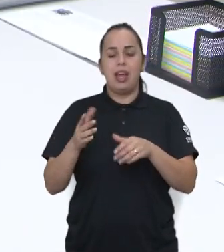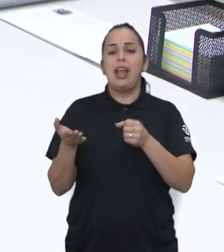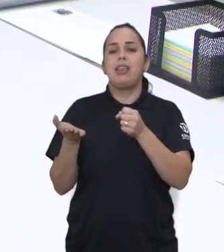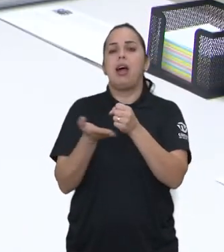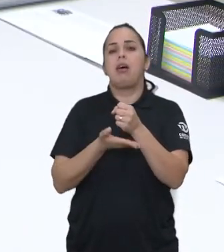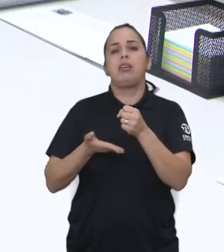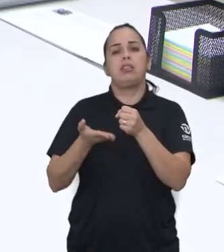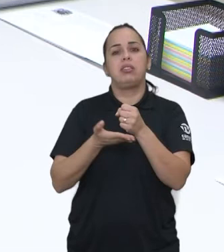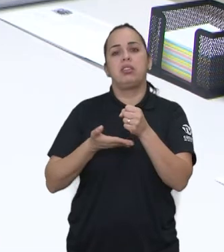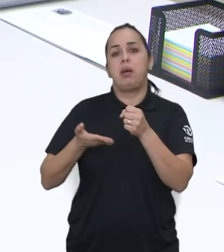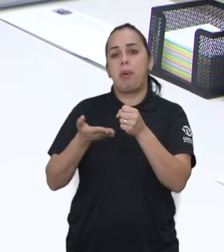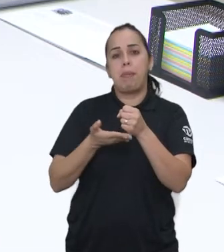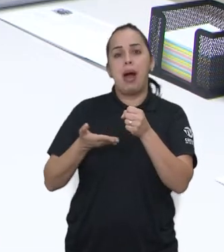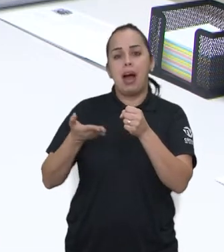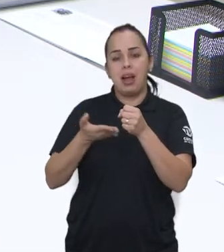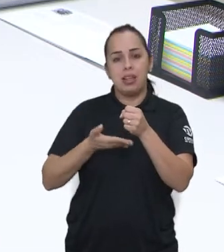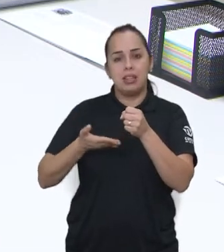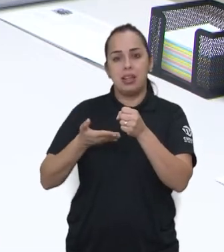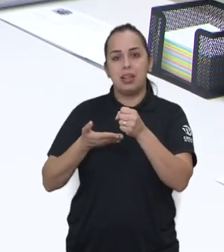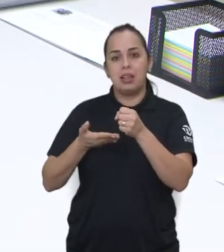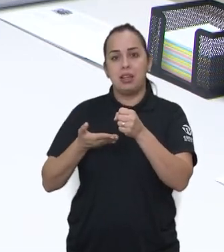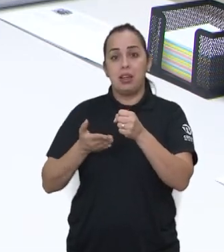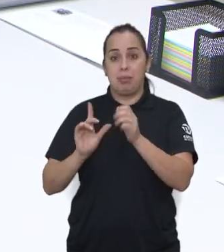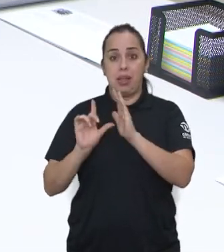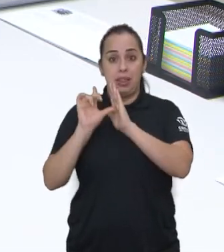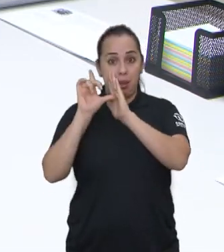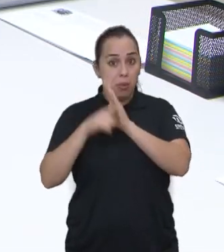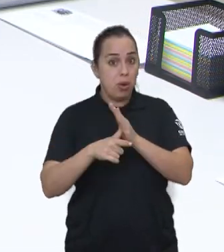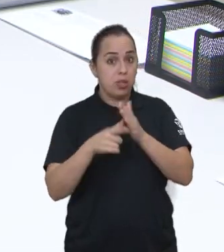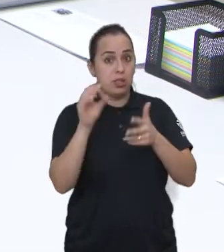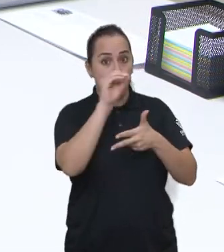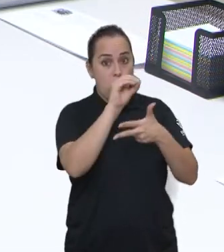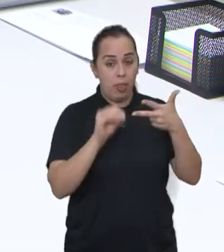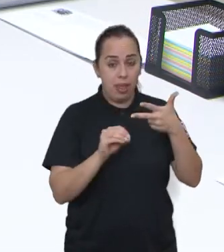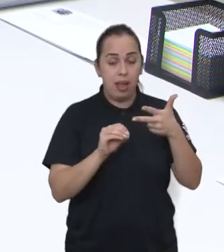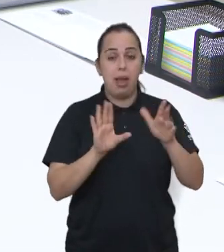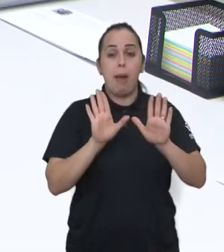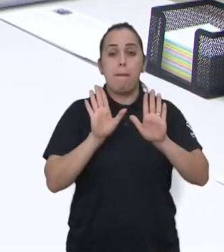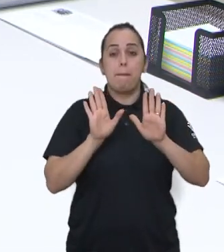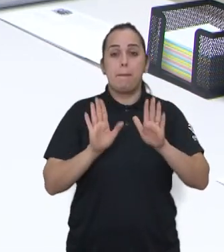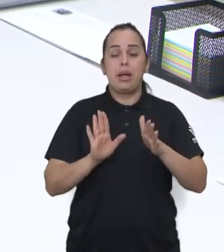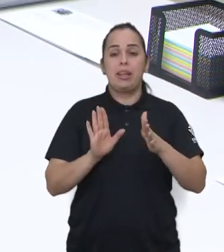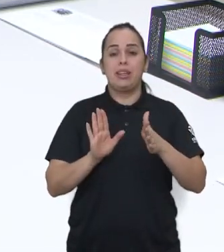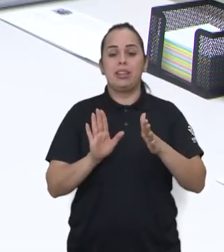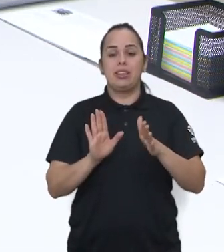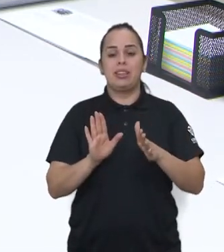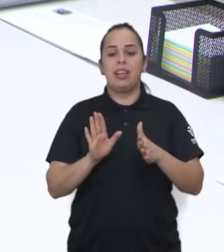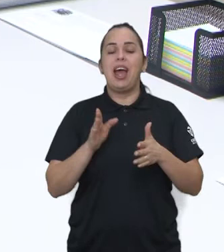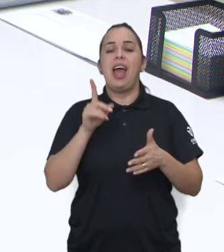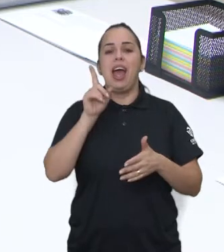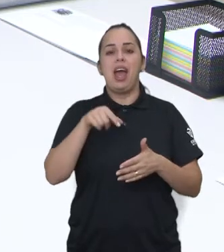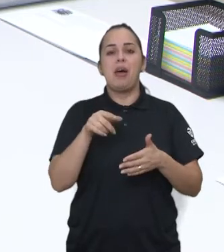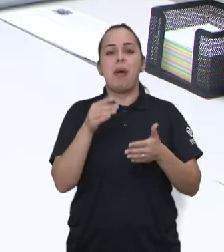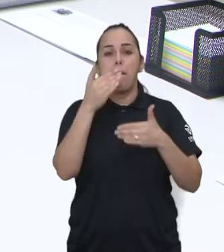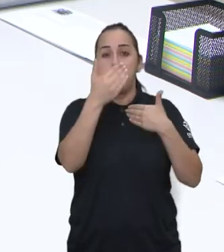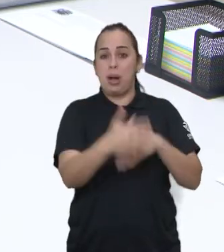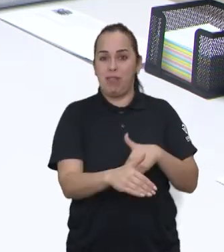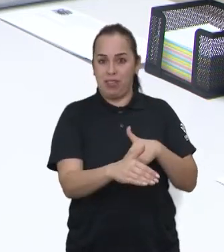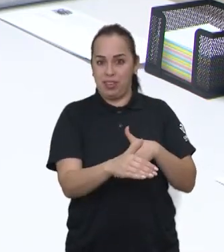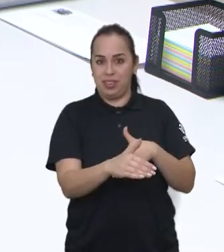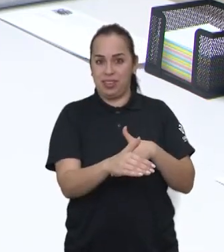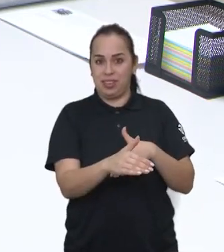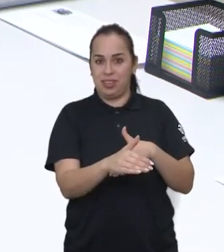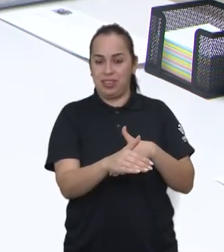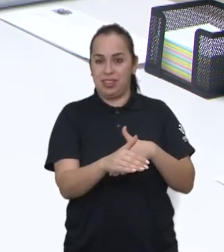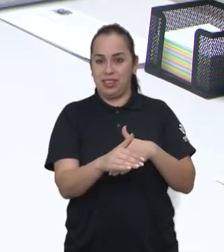pré-vestibulares ele dá uma base de da Tica para Disfarce disputar o Enem e o Enem é aquele aquela